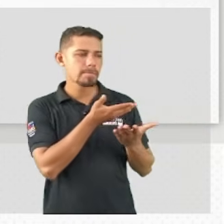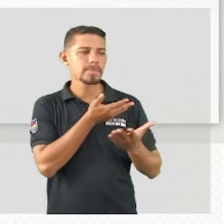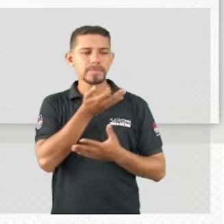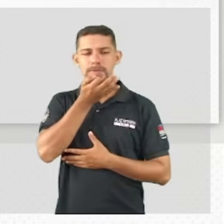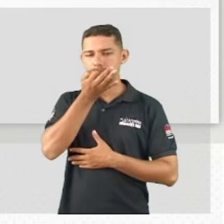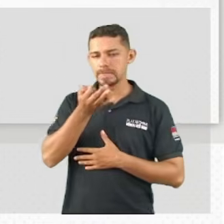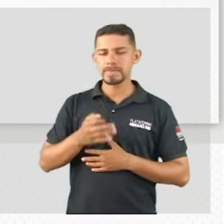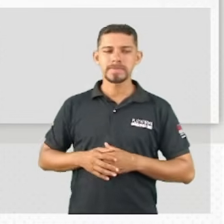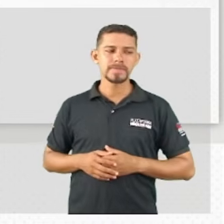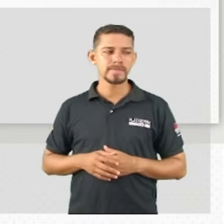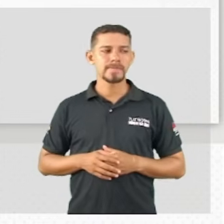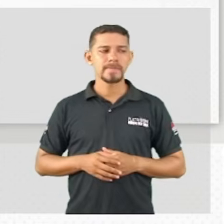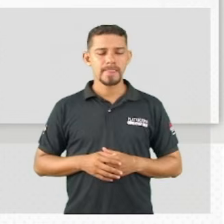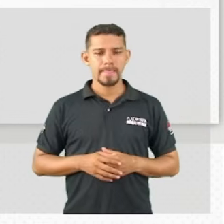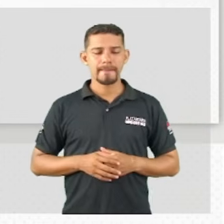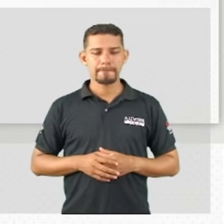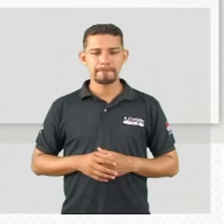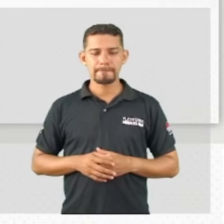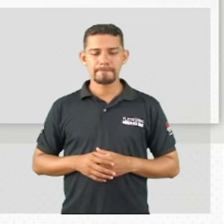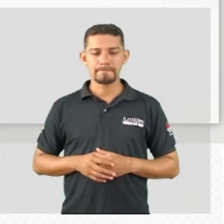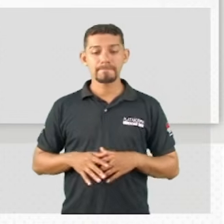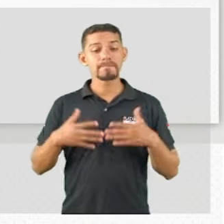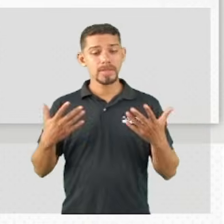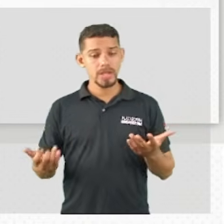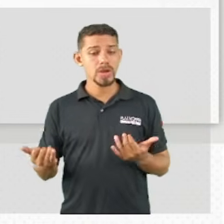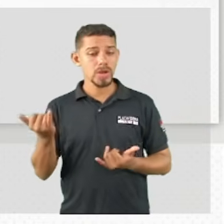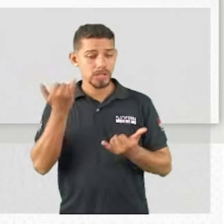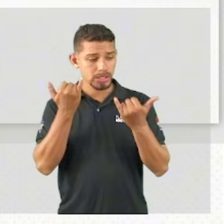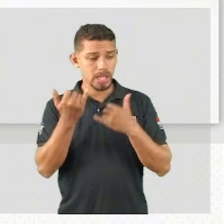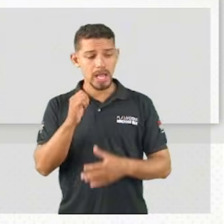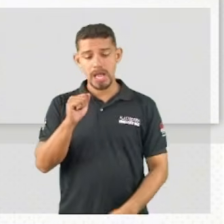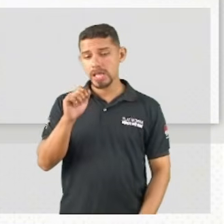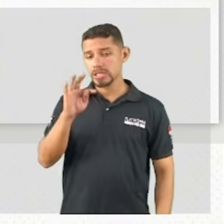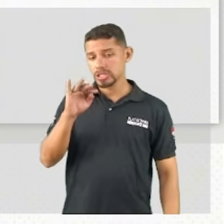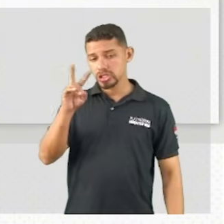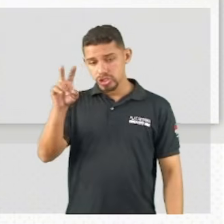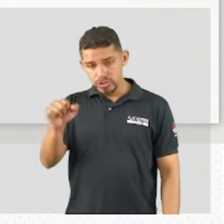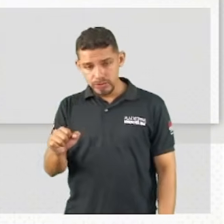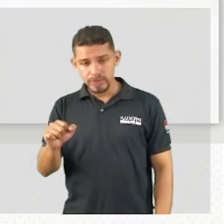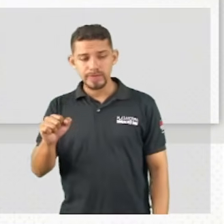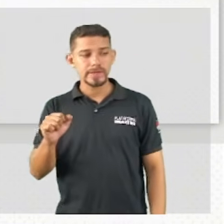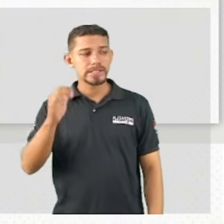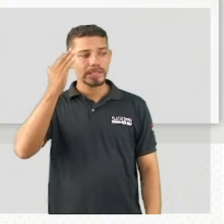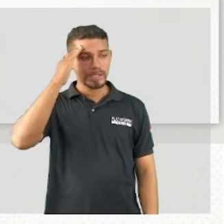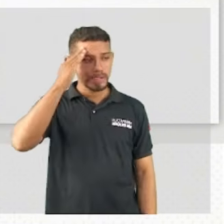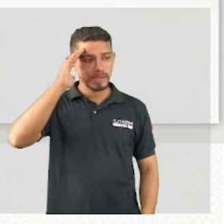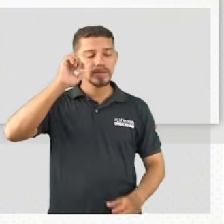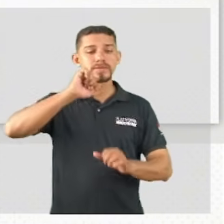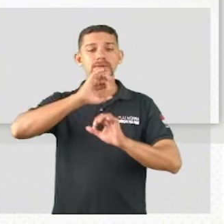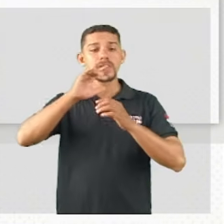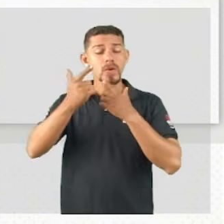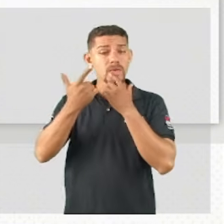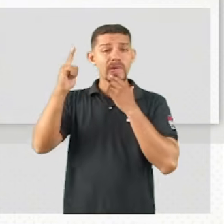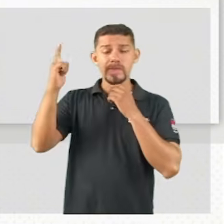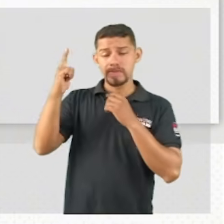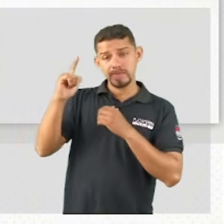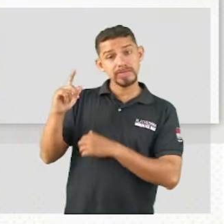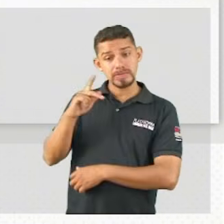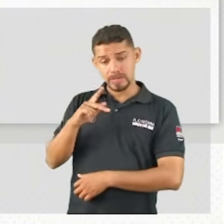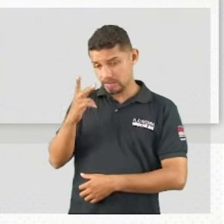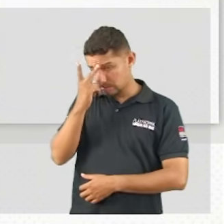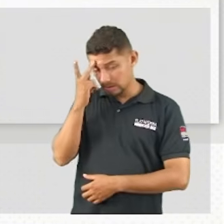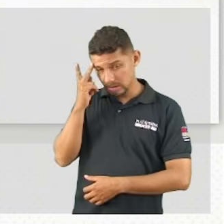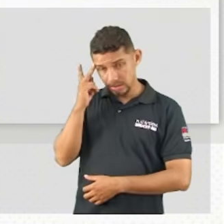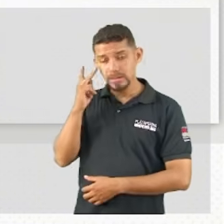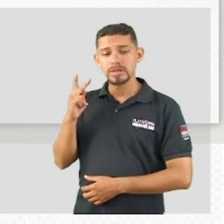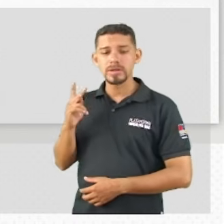pelo adversário, né? Então, a gente fala que é uma escutativa, entender o que os outros participantes dizem para